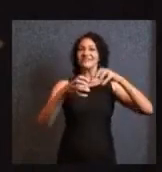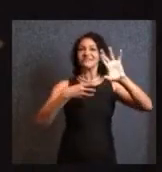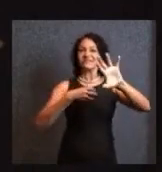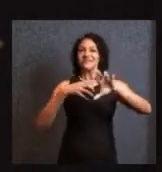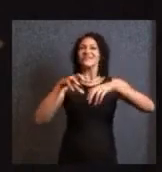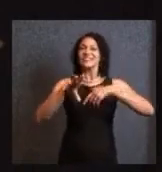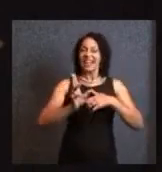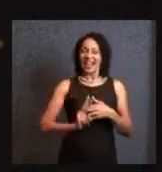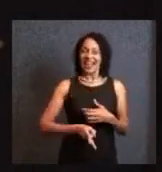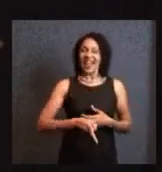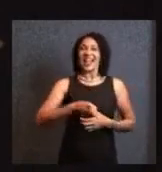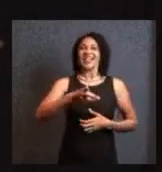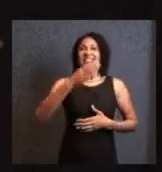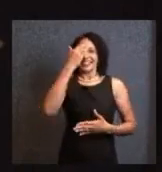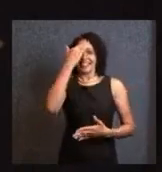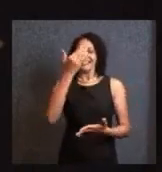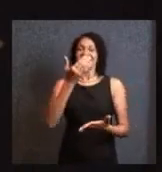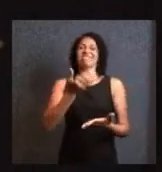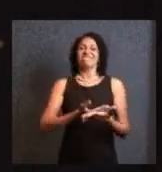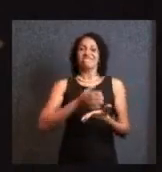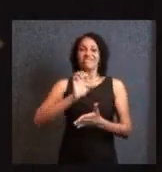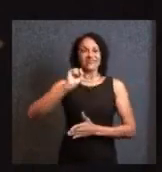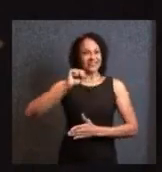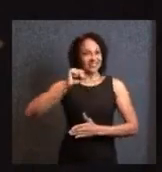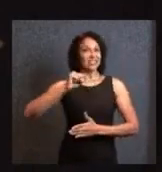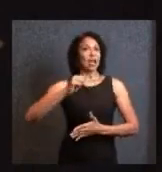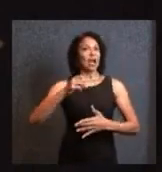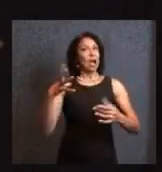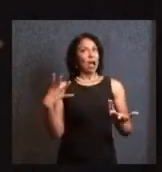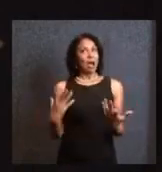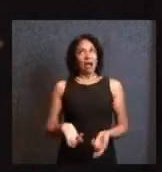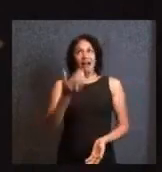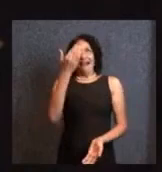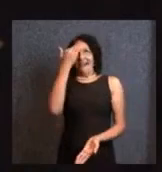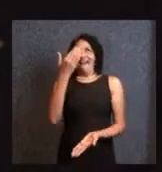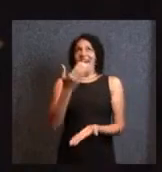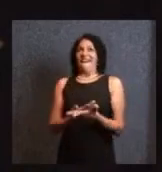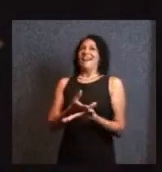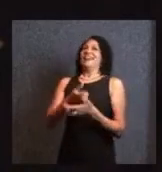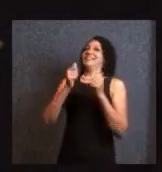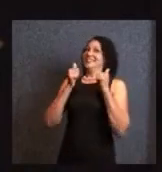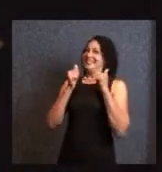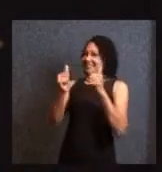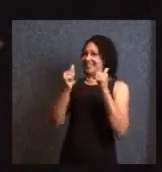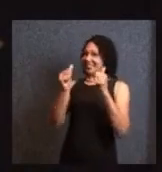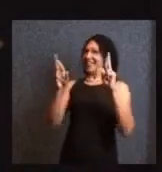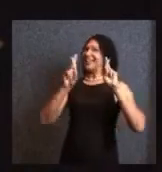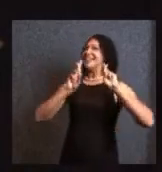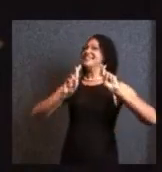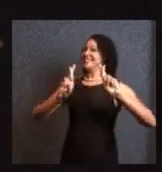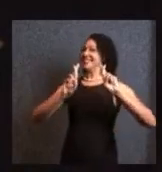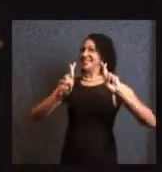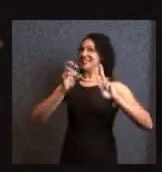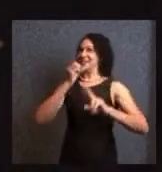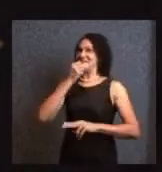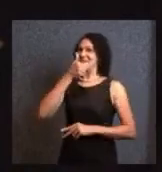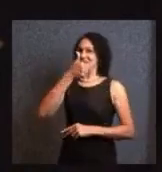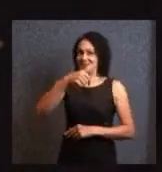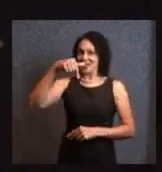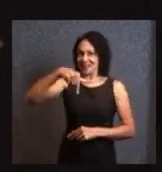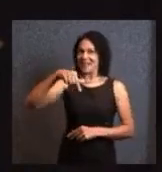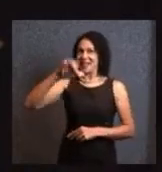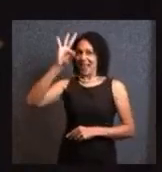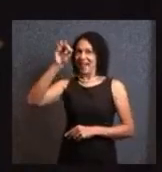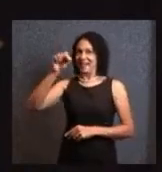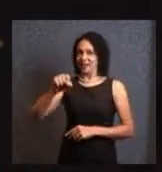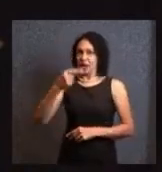está acreditando, estamos apostando todas as nossas fichas nos bons resultados de Feira de Santana. Quando